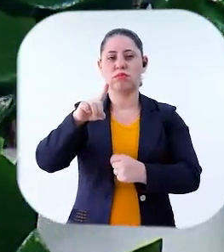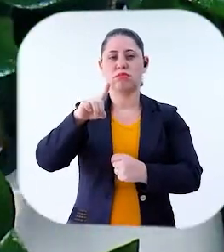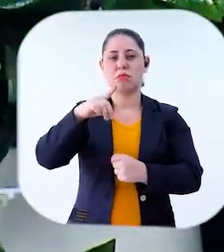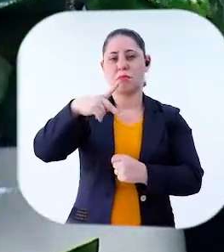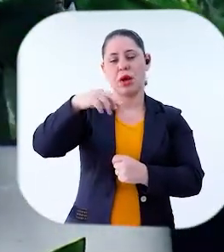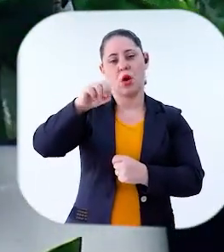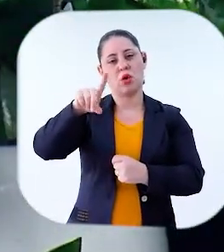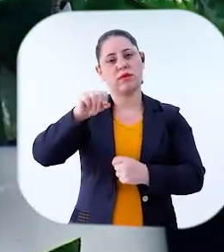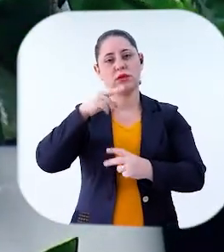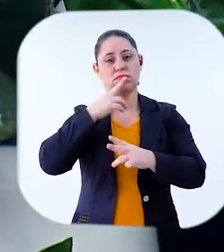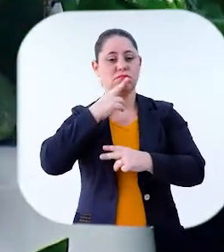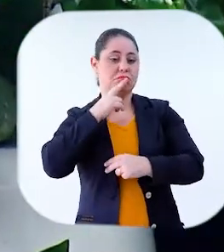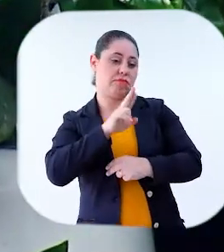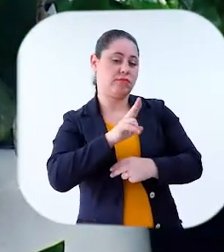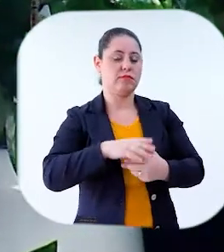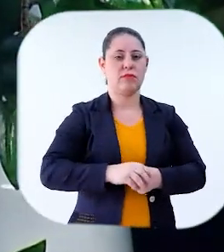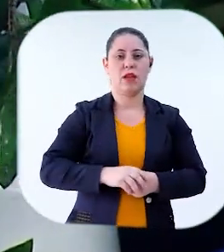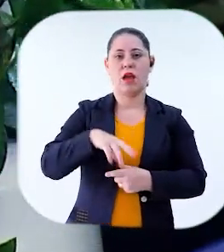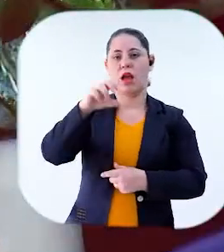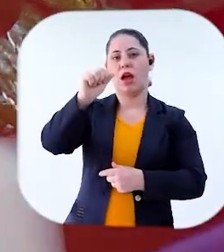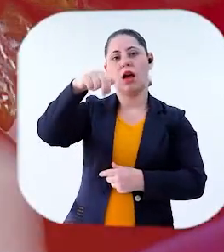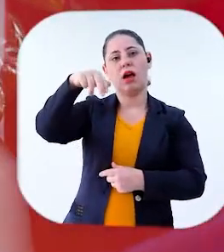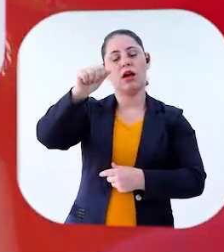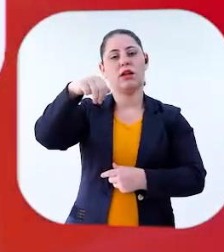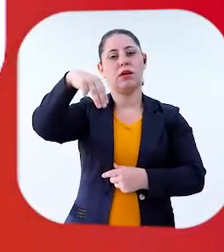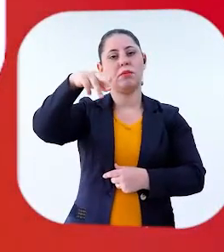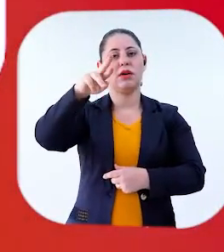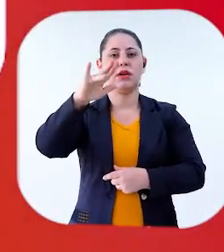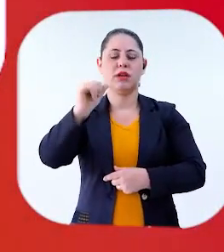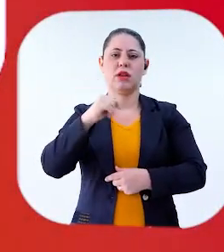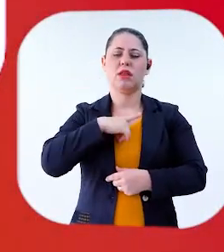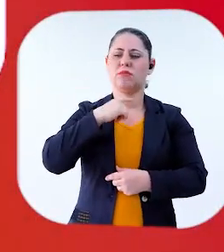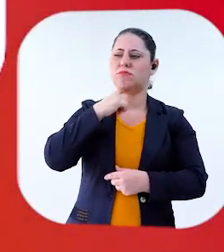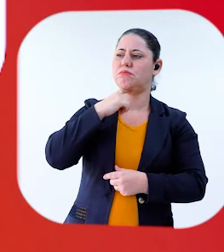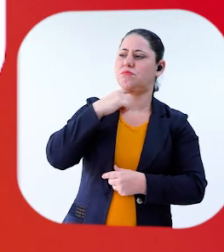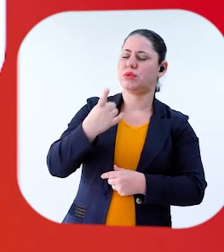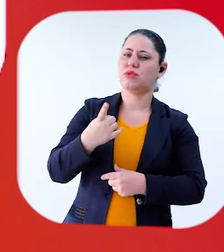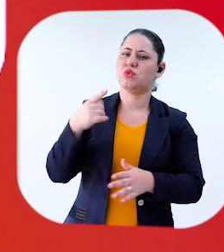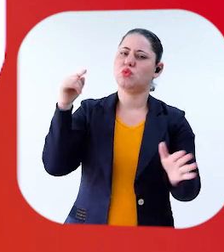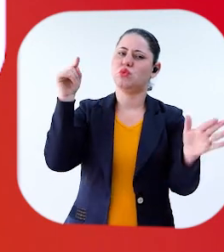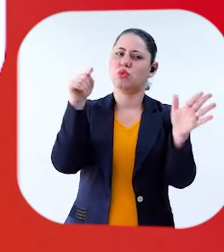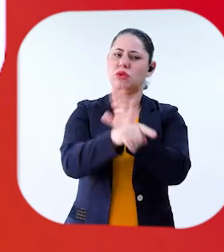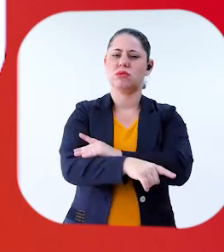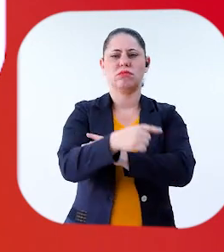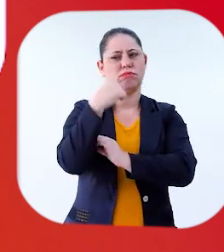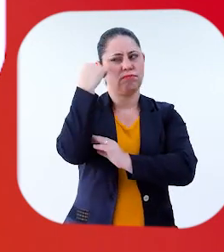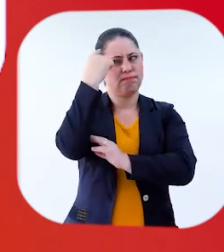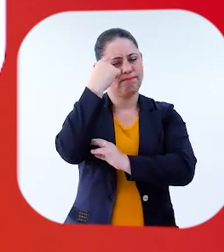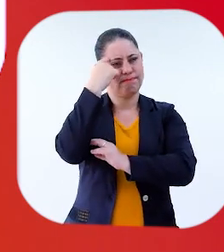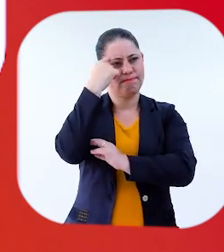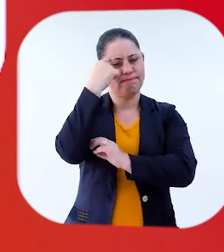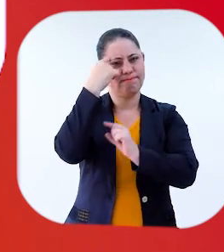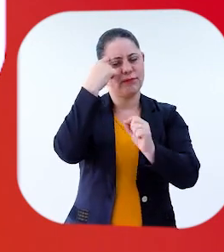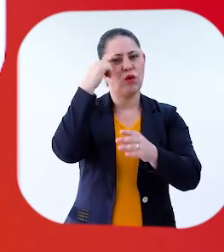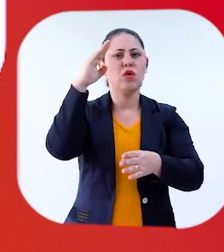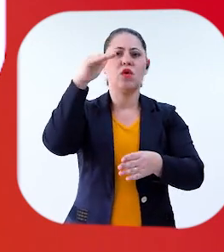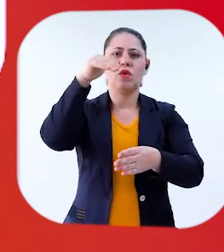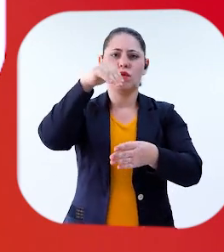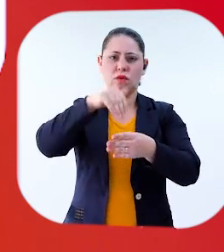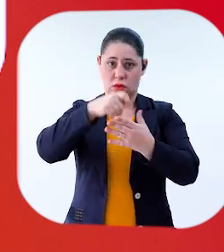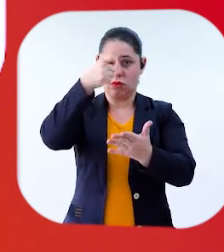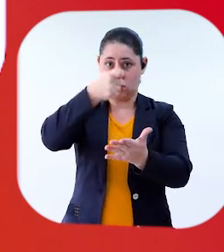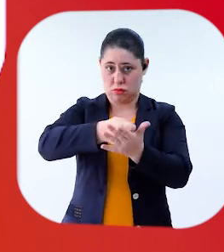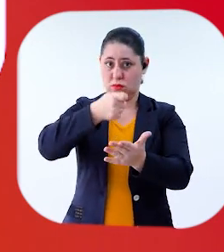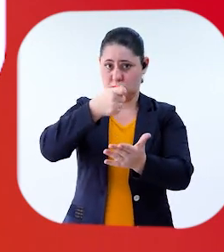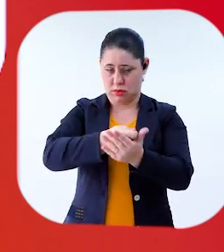Paulo vai responder para a gente. Para começar, a Ana Maria tem uma questão aqui que passou pela cabeça de todo mundo. O